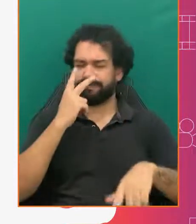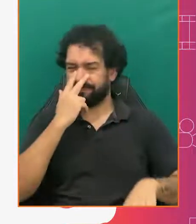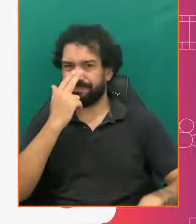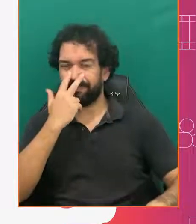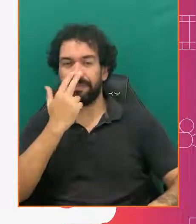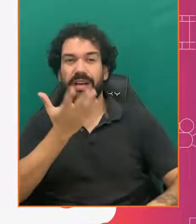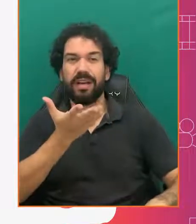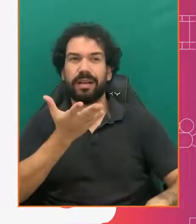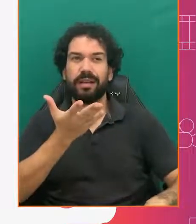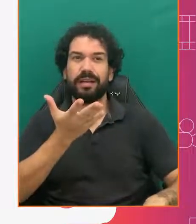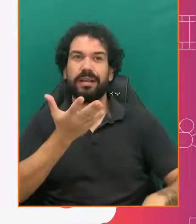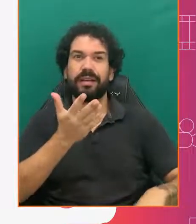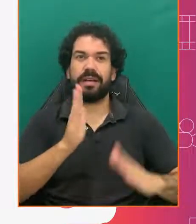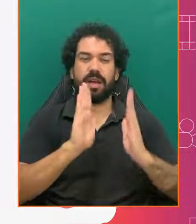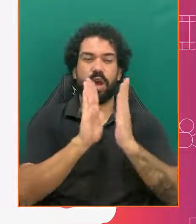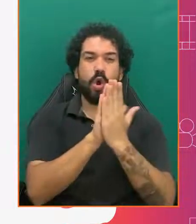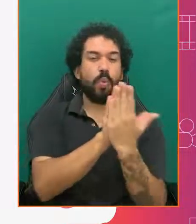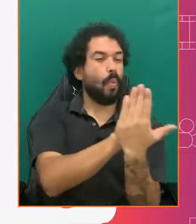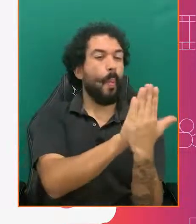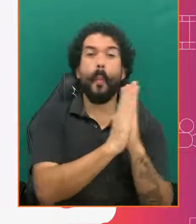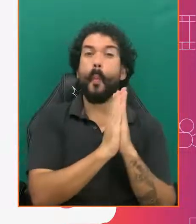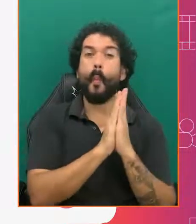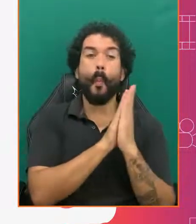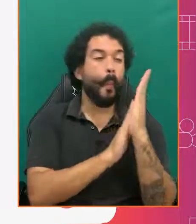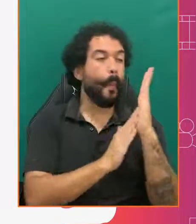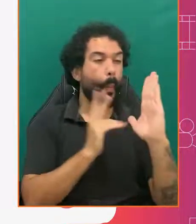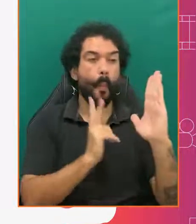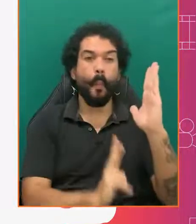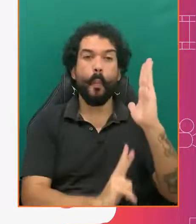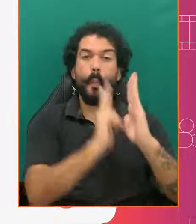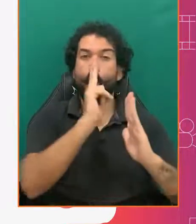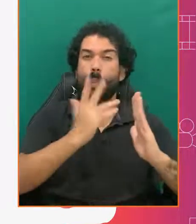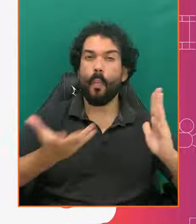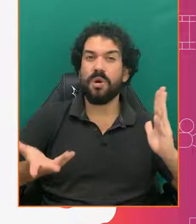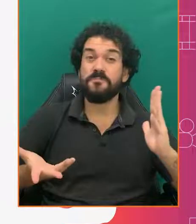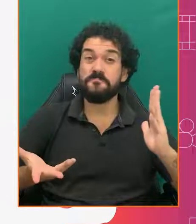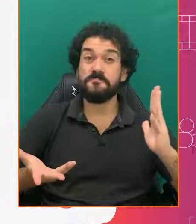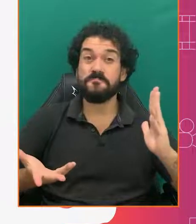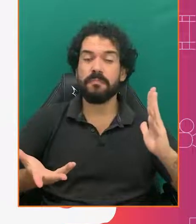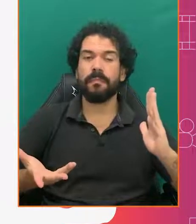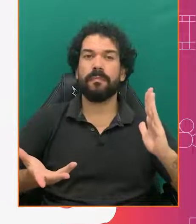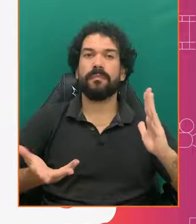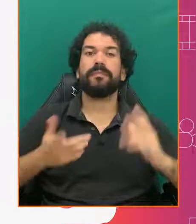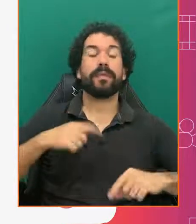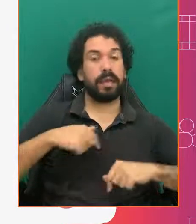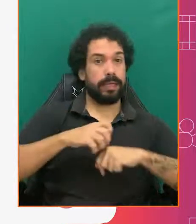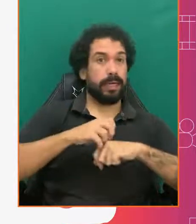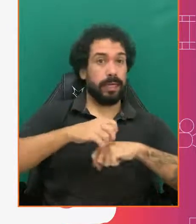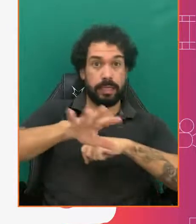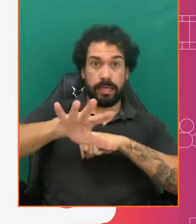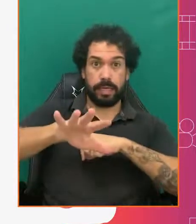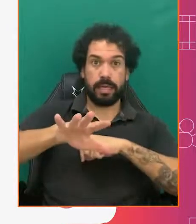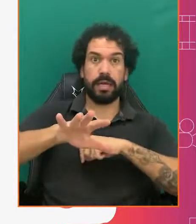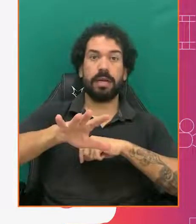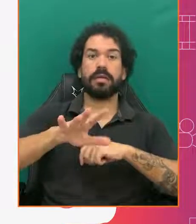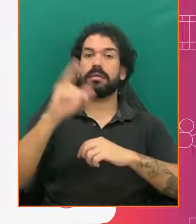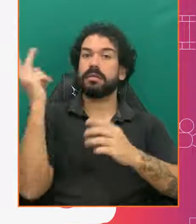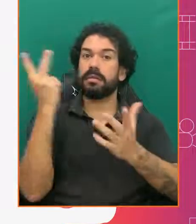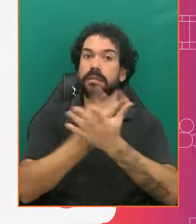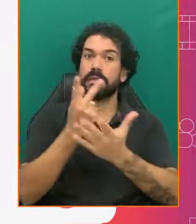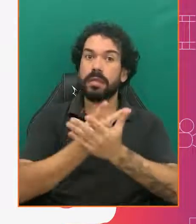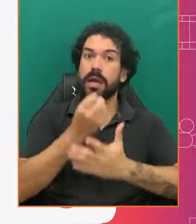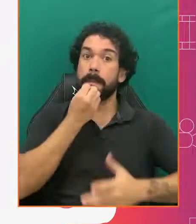ele vai ficar parecendo uma placa de papelão recortada. Uma dica